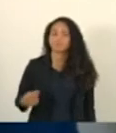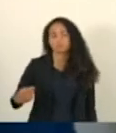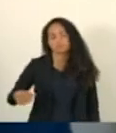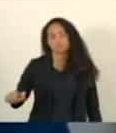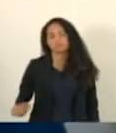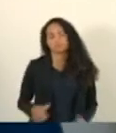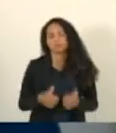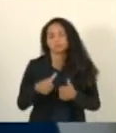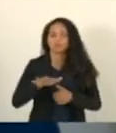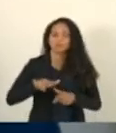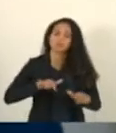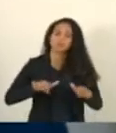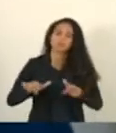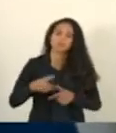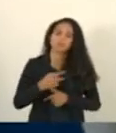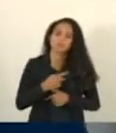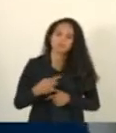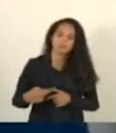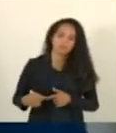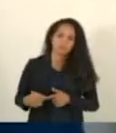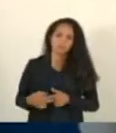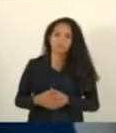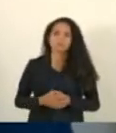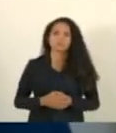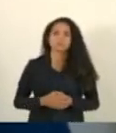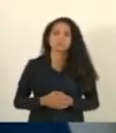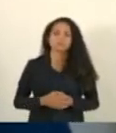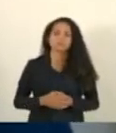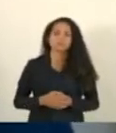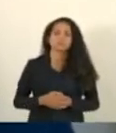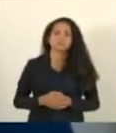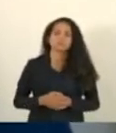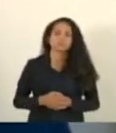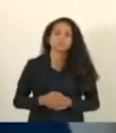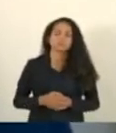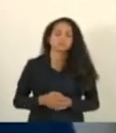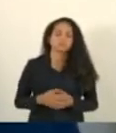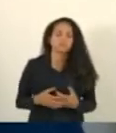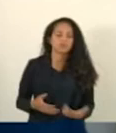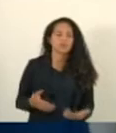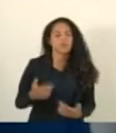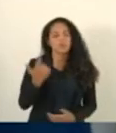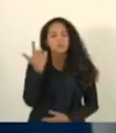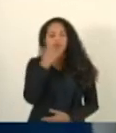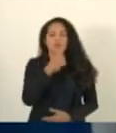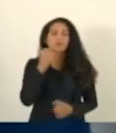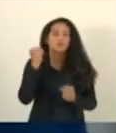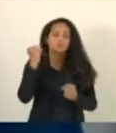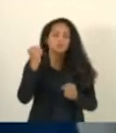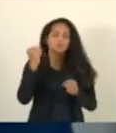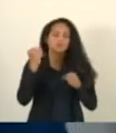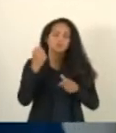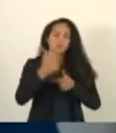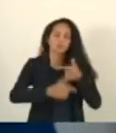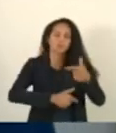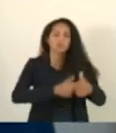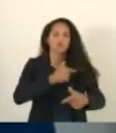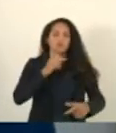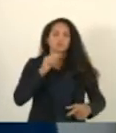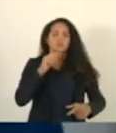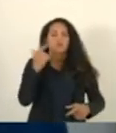o serviço público. E não acho que torço para que isso aconteça. Torço pelo contrário, trabalhamos pelo contrário. Então, eu